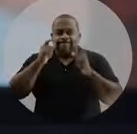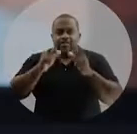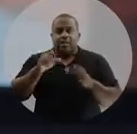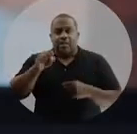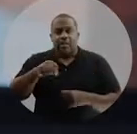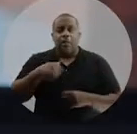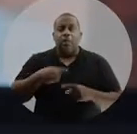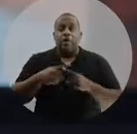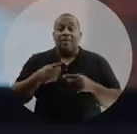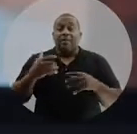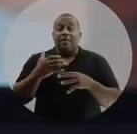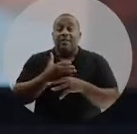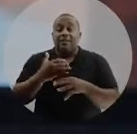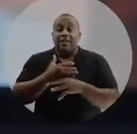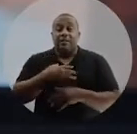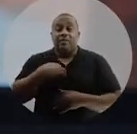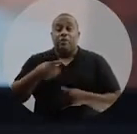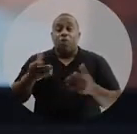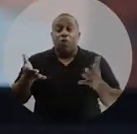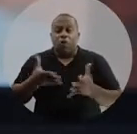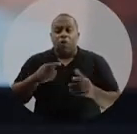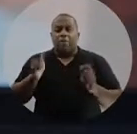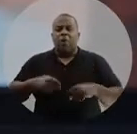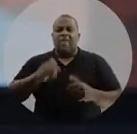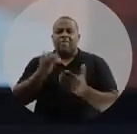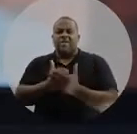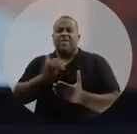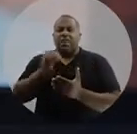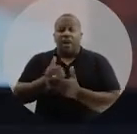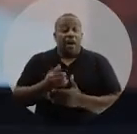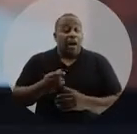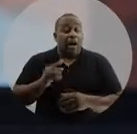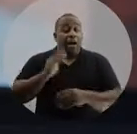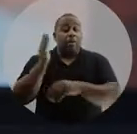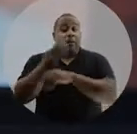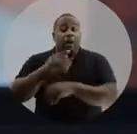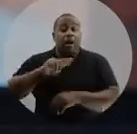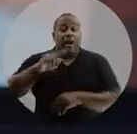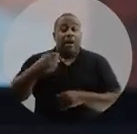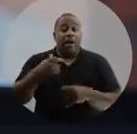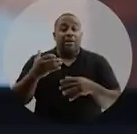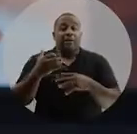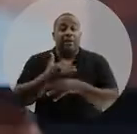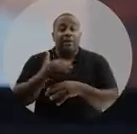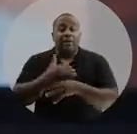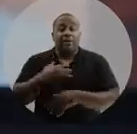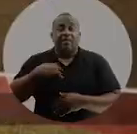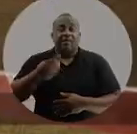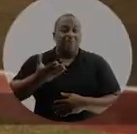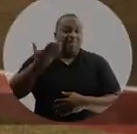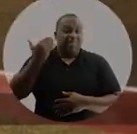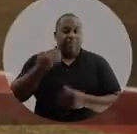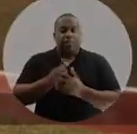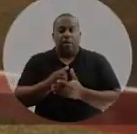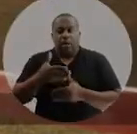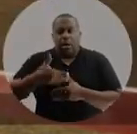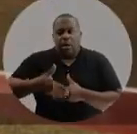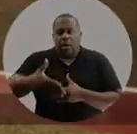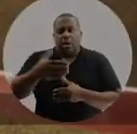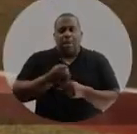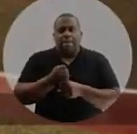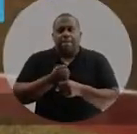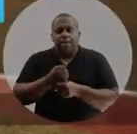a cidade do Salvador de hoje, ela pode muito mais do que podia a cidade do Salvador do passado. Nos próximos